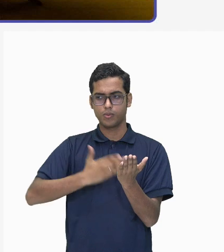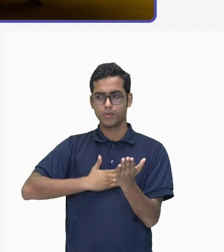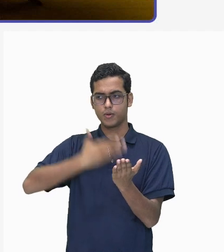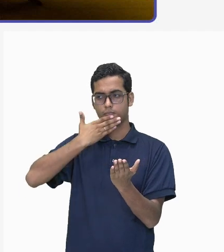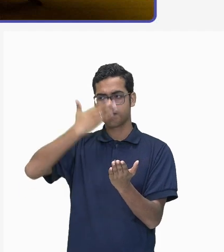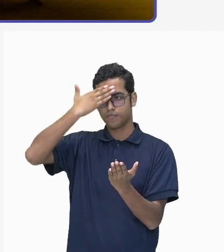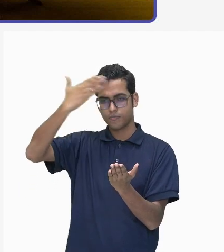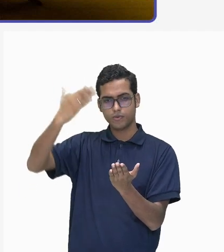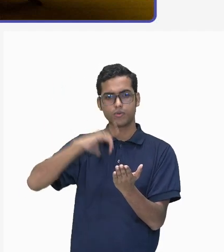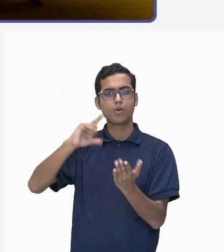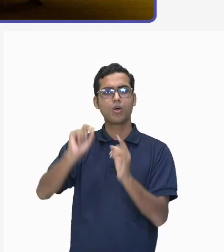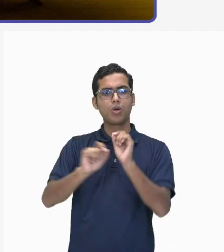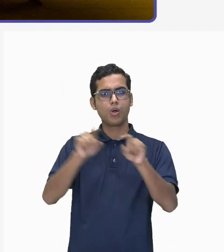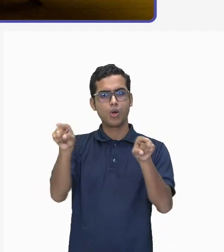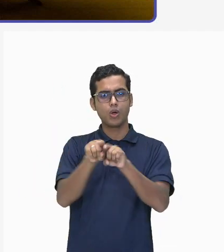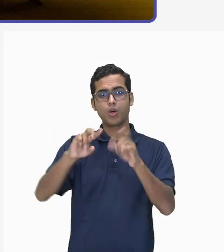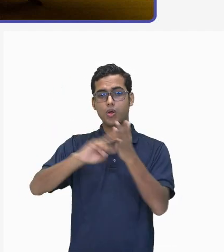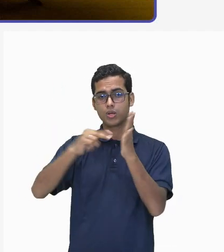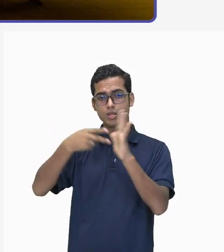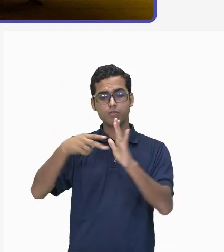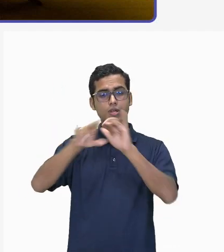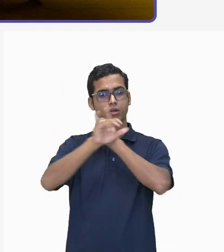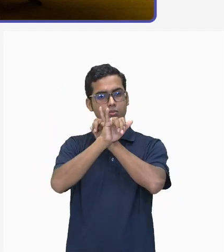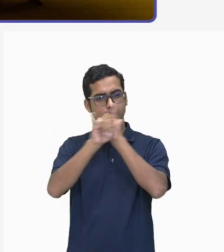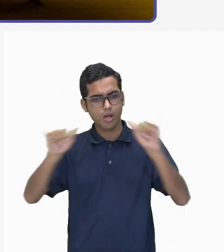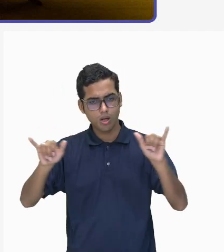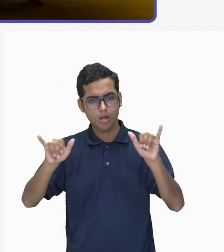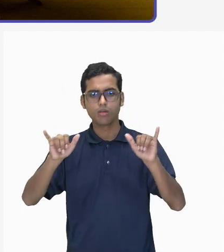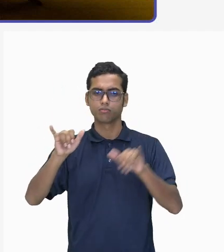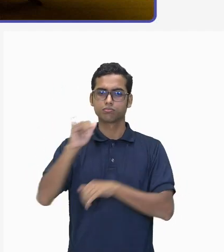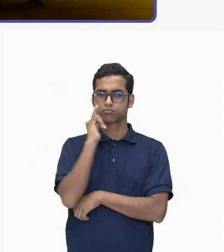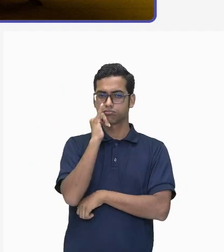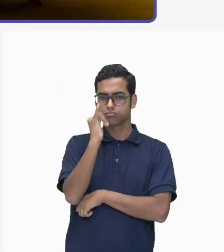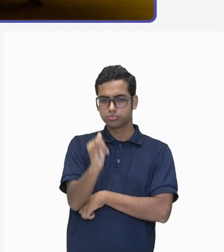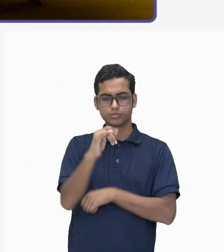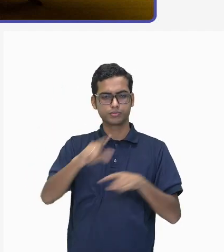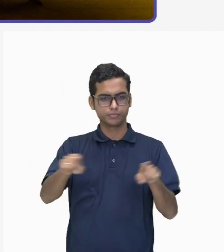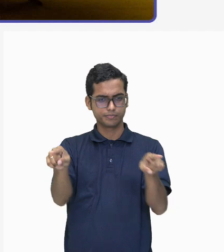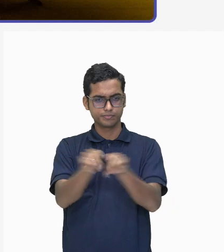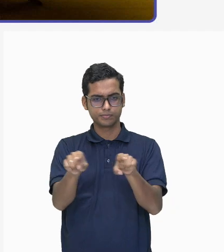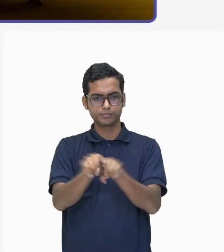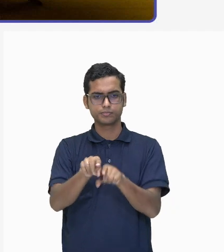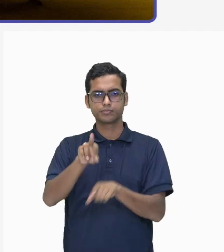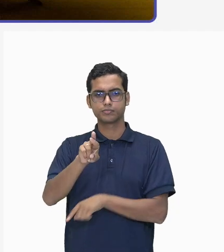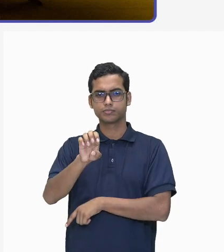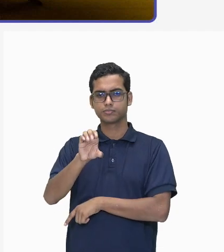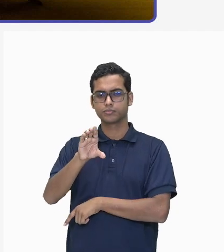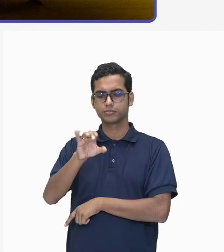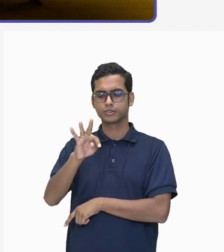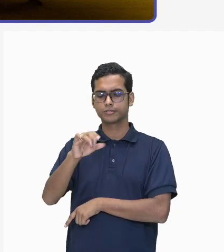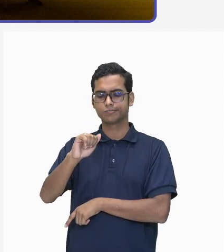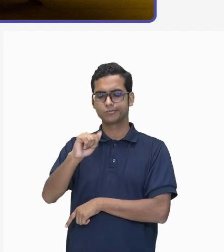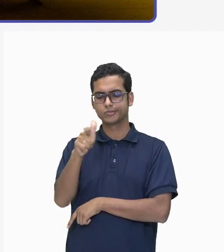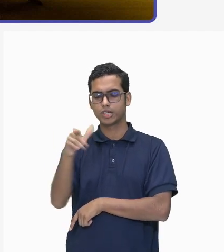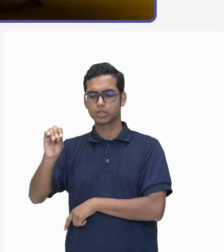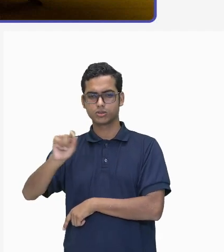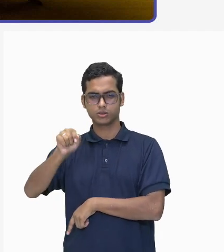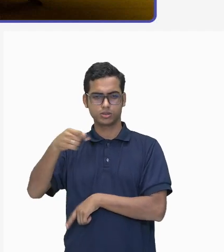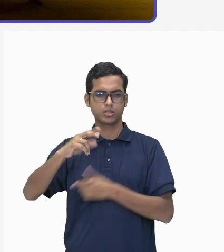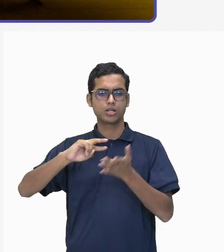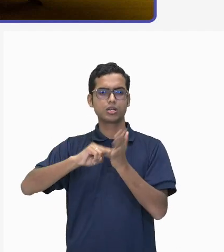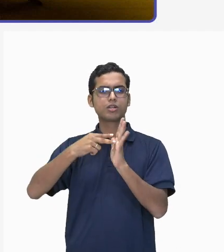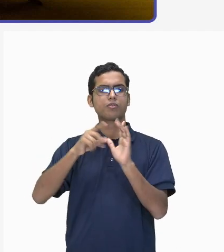um cuidado para manusear e para ler esse livro sagrado. Né? Para você ter uma ideia, tem